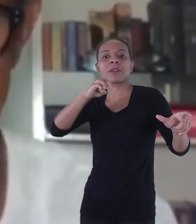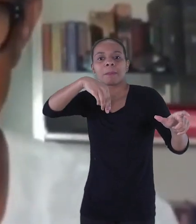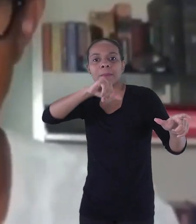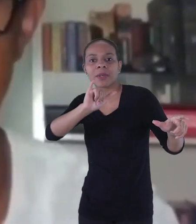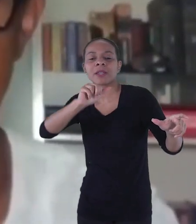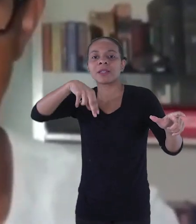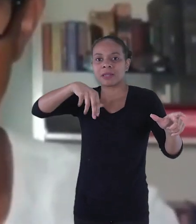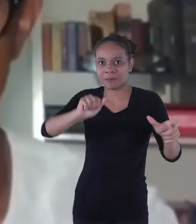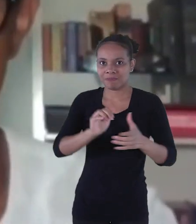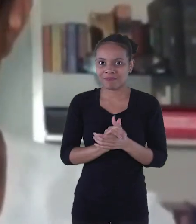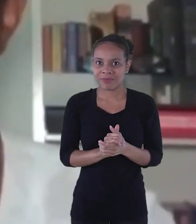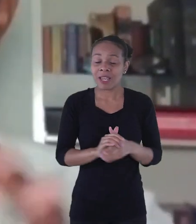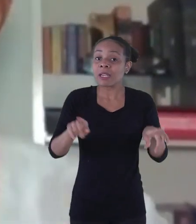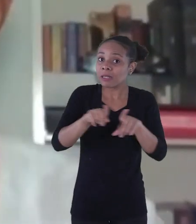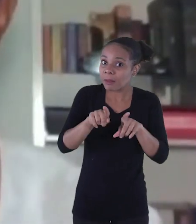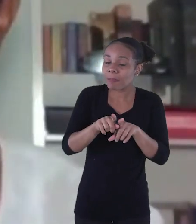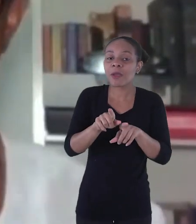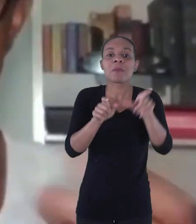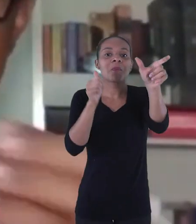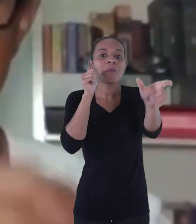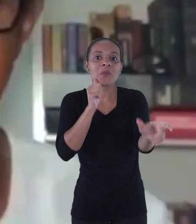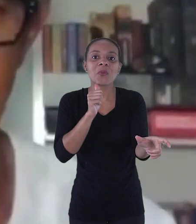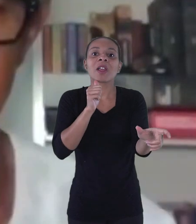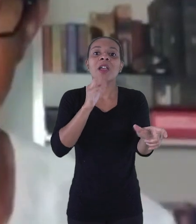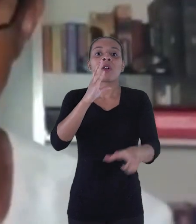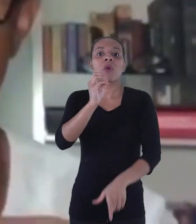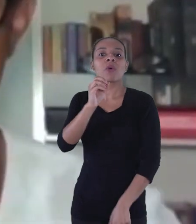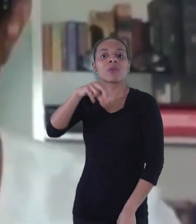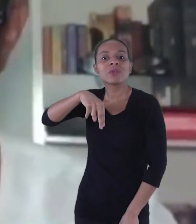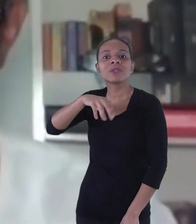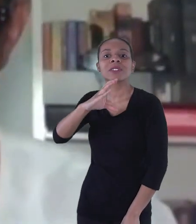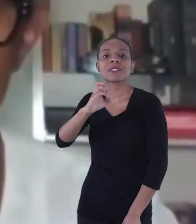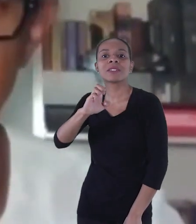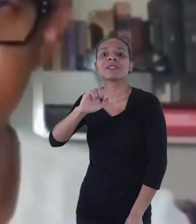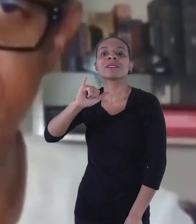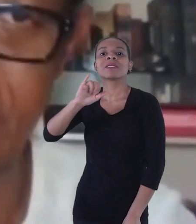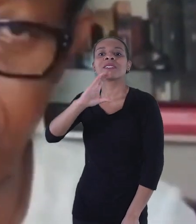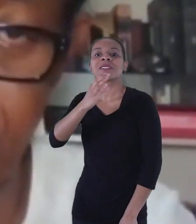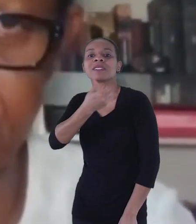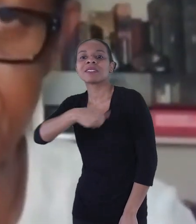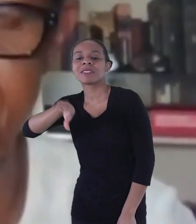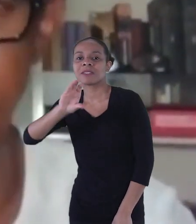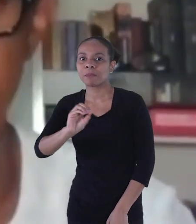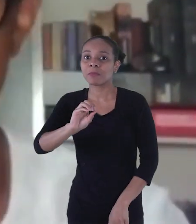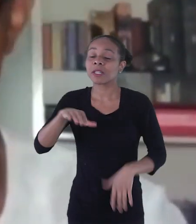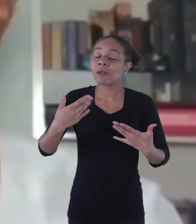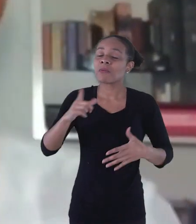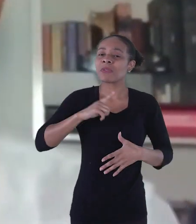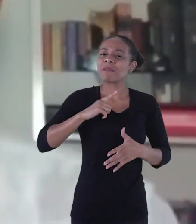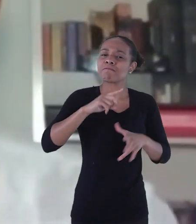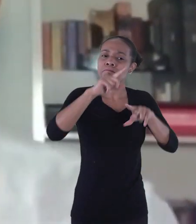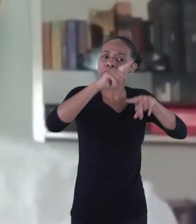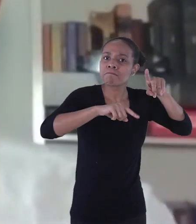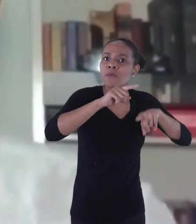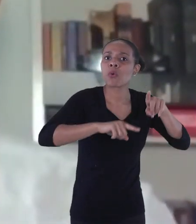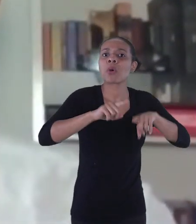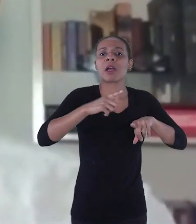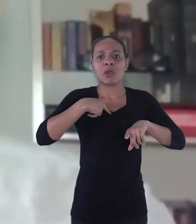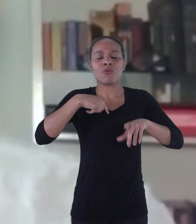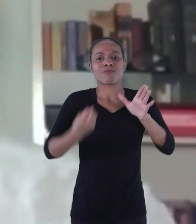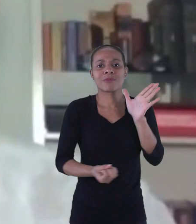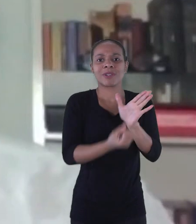Conceição Evaristo também. Então, há uma série de diálogos que eu fui criando. Em 2014, no centenário